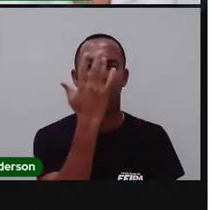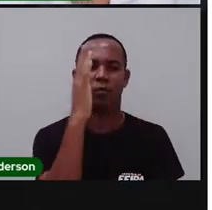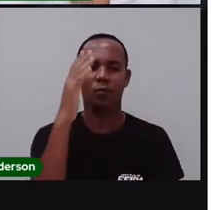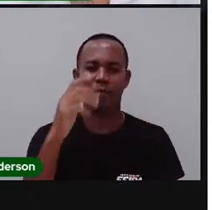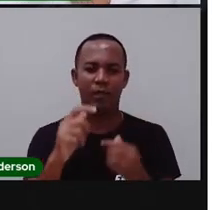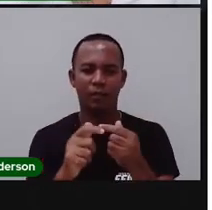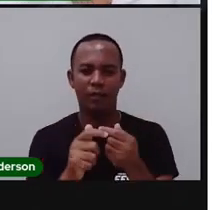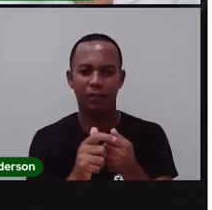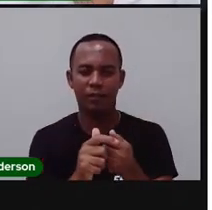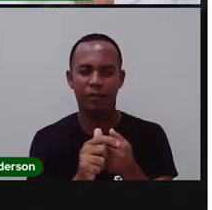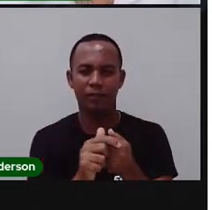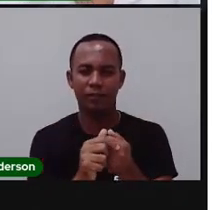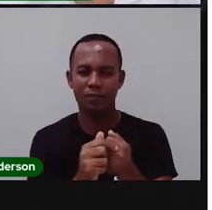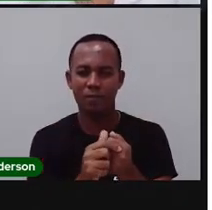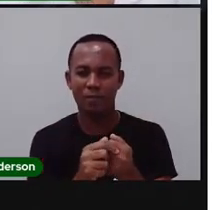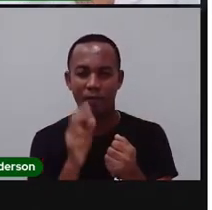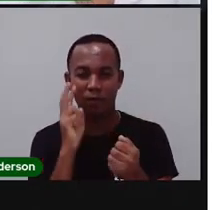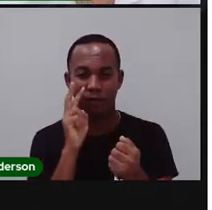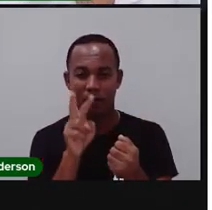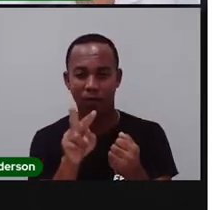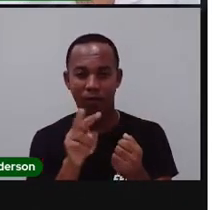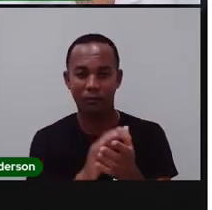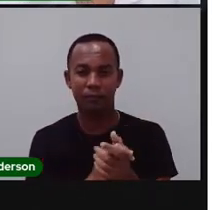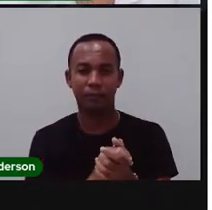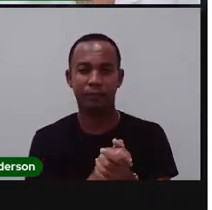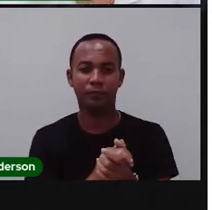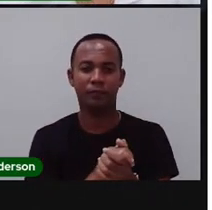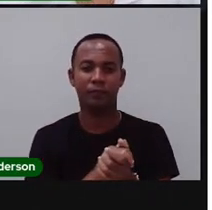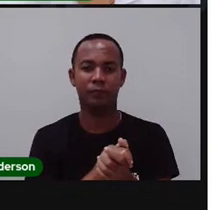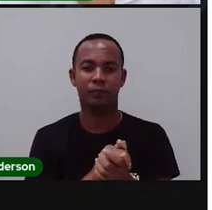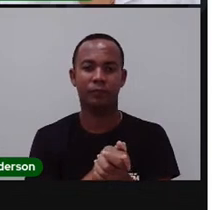a planta, né? Mas vamos lá.